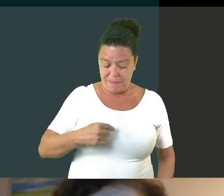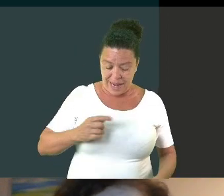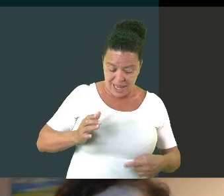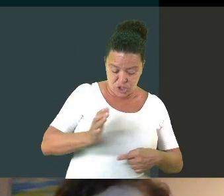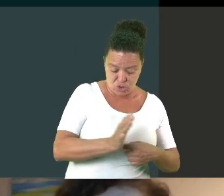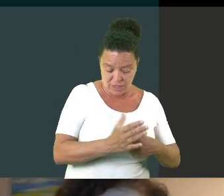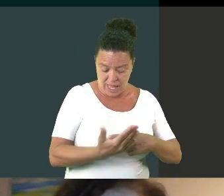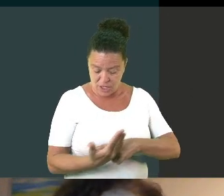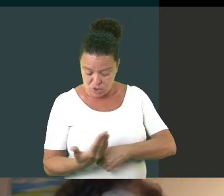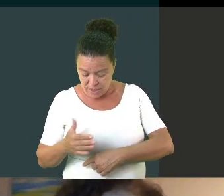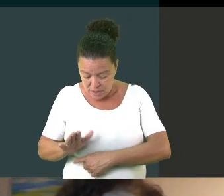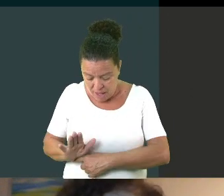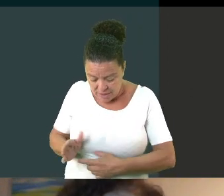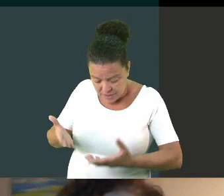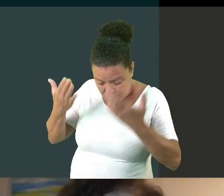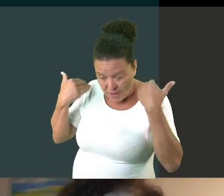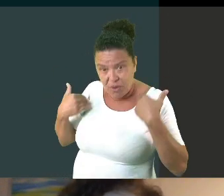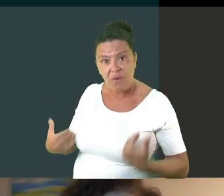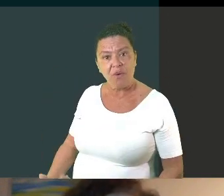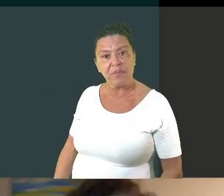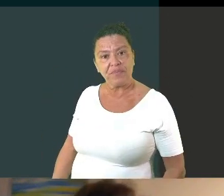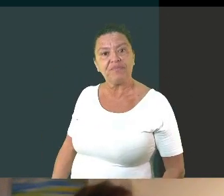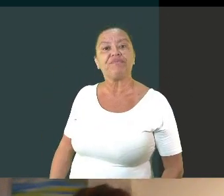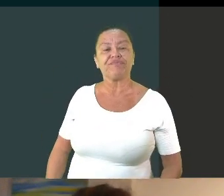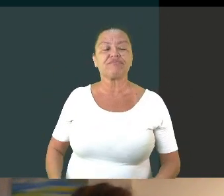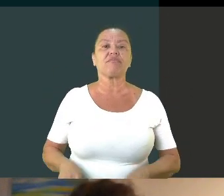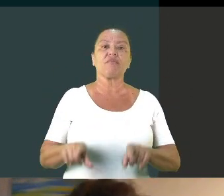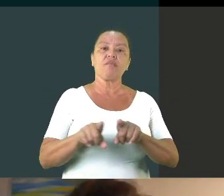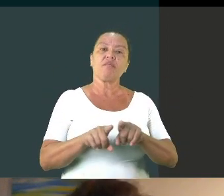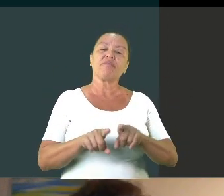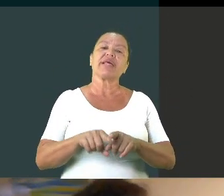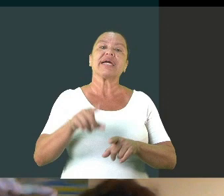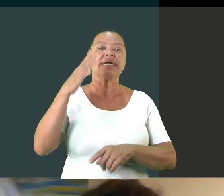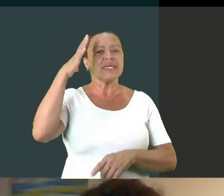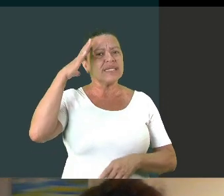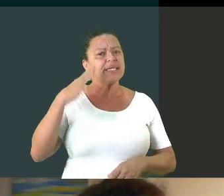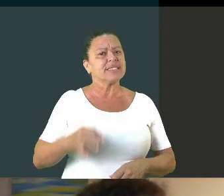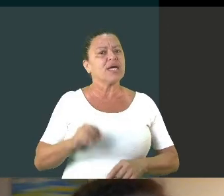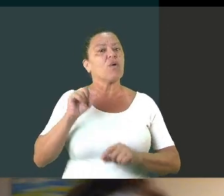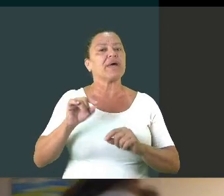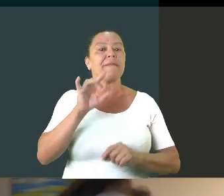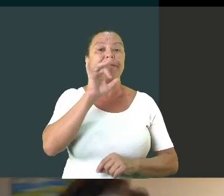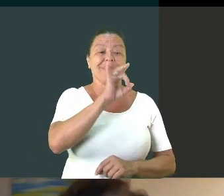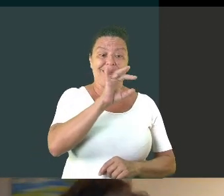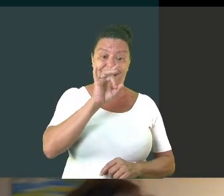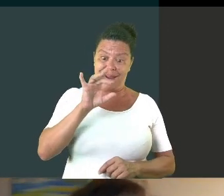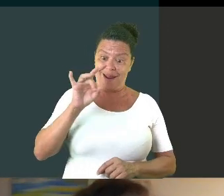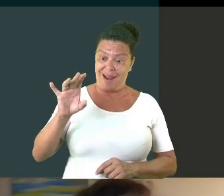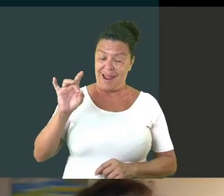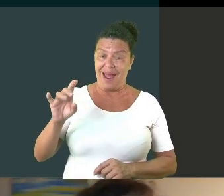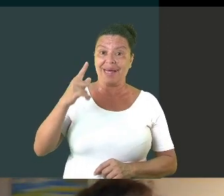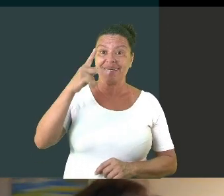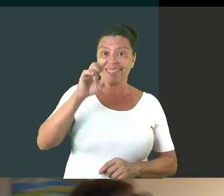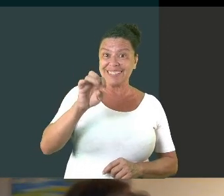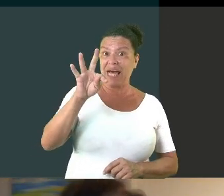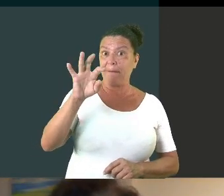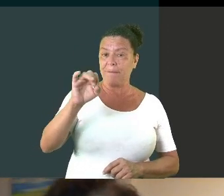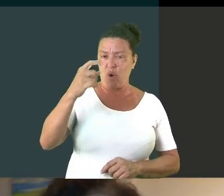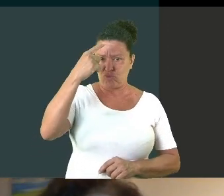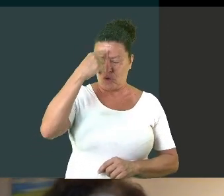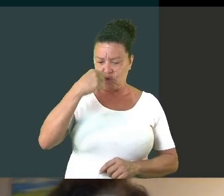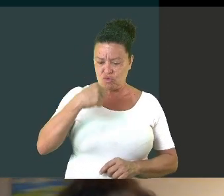suas necessidades. O que também nos deixa compreender que para cada ponto do nosso organismo,